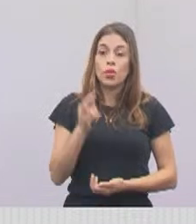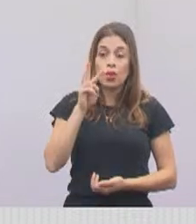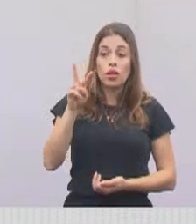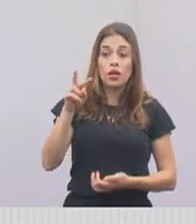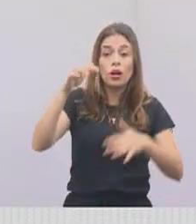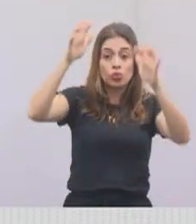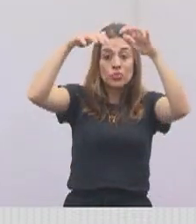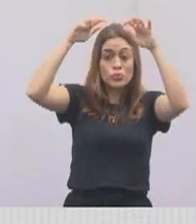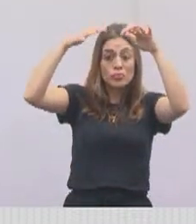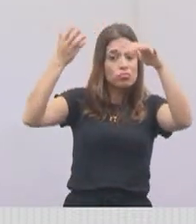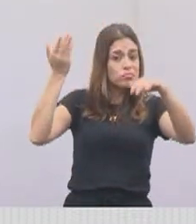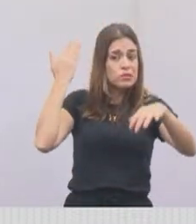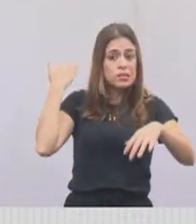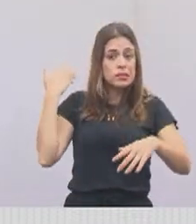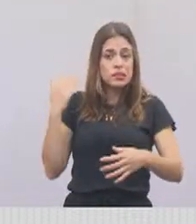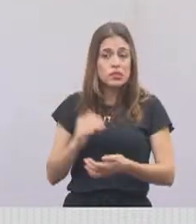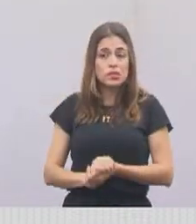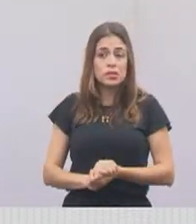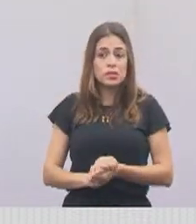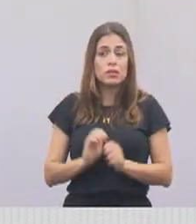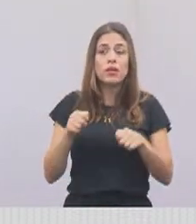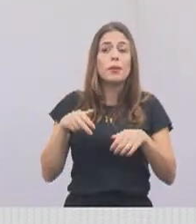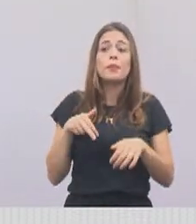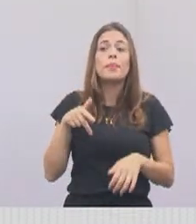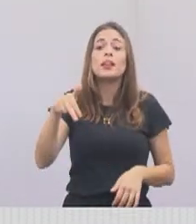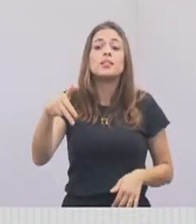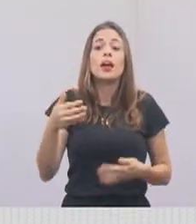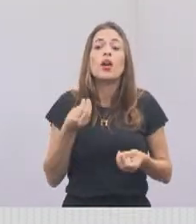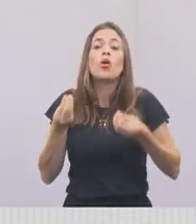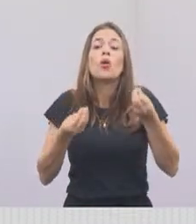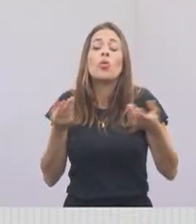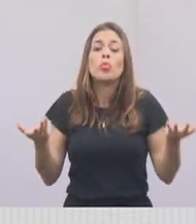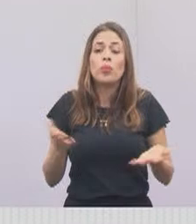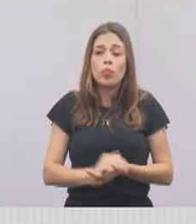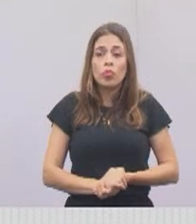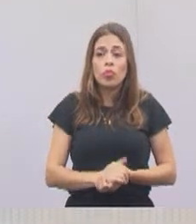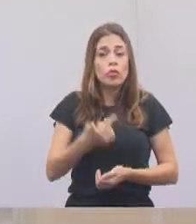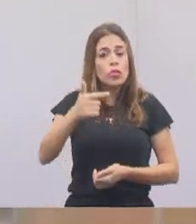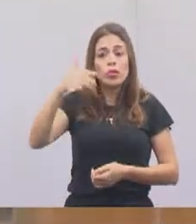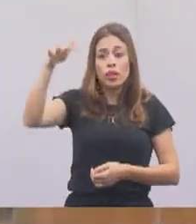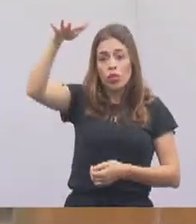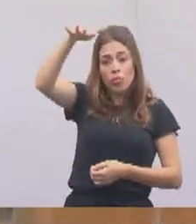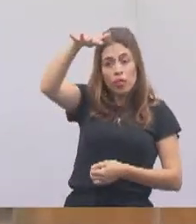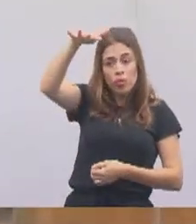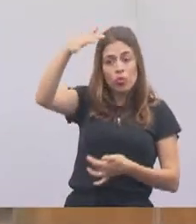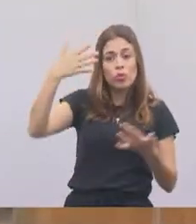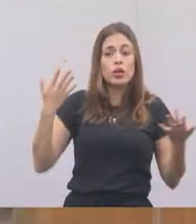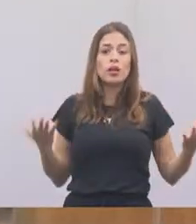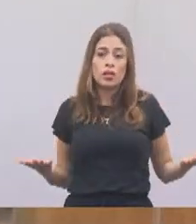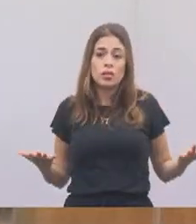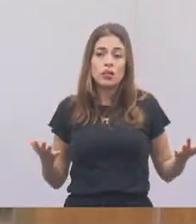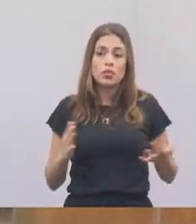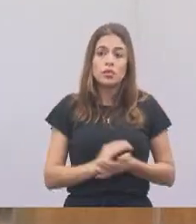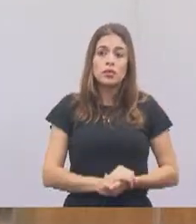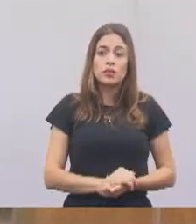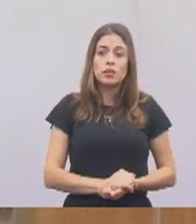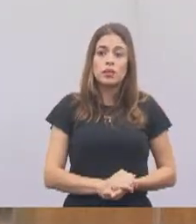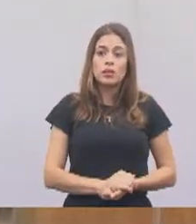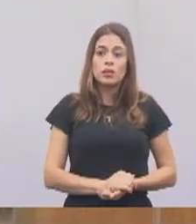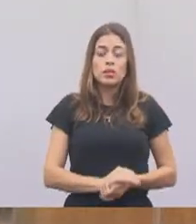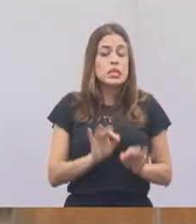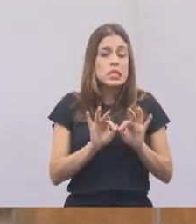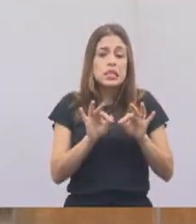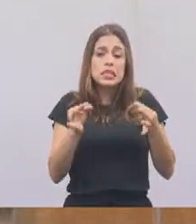Chuva desses dias, ó. Não tem jeito, vai passar como? Não tem uma cobertura. Então, é um ato